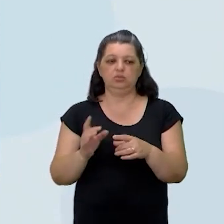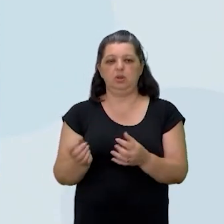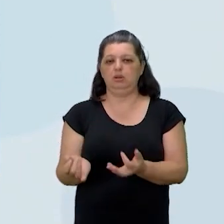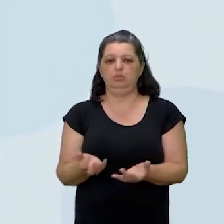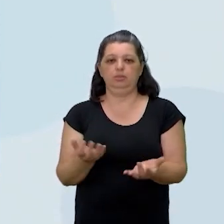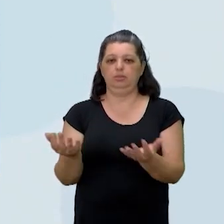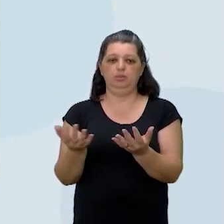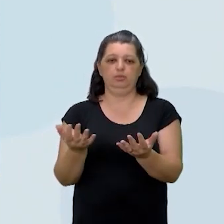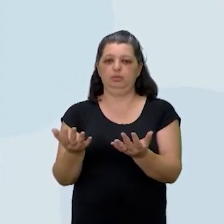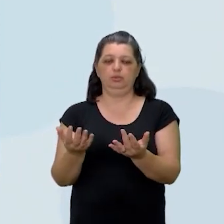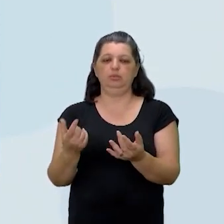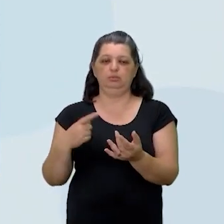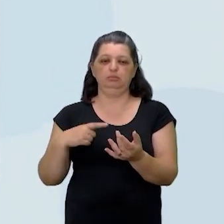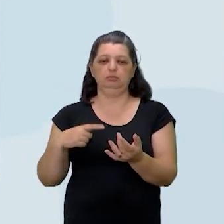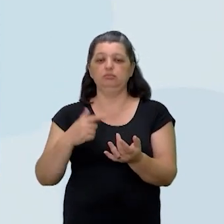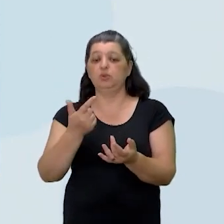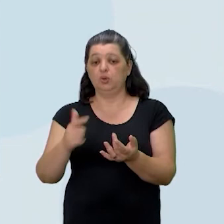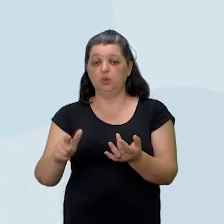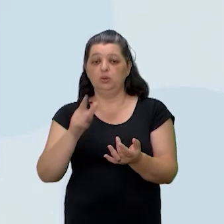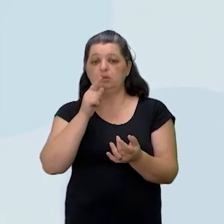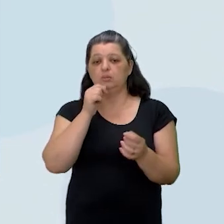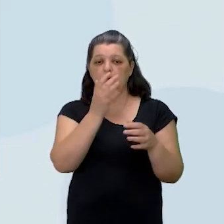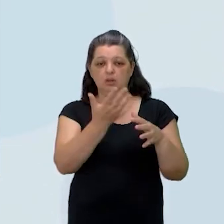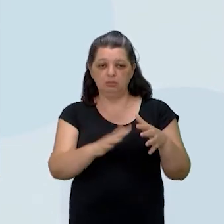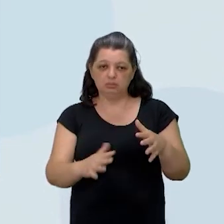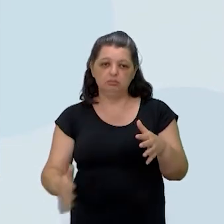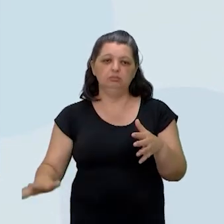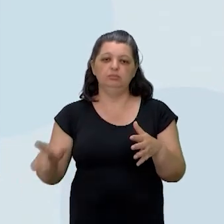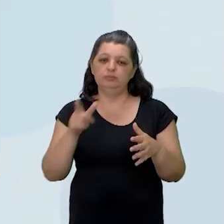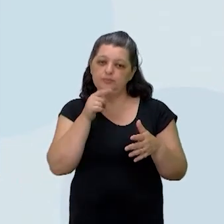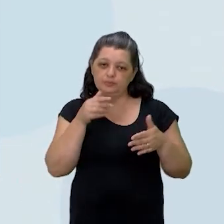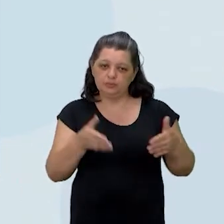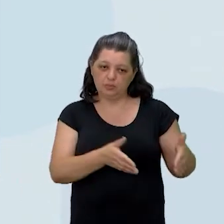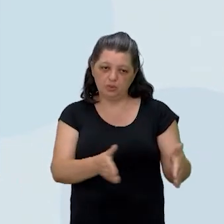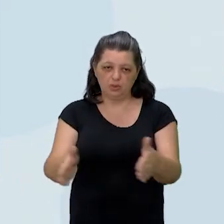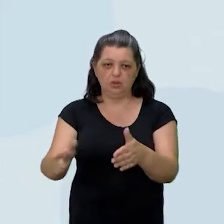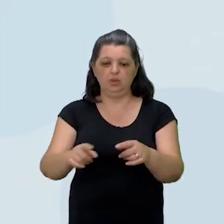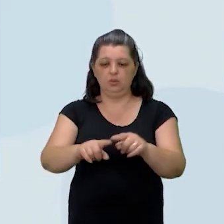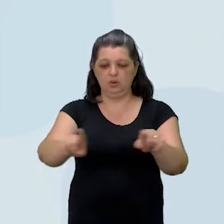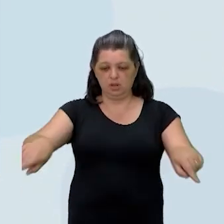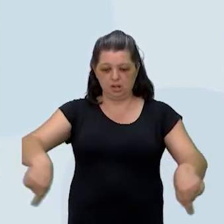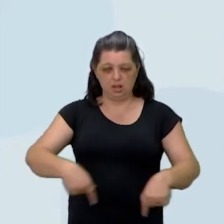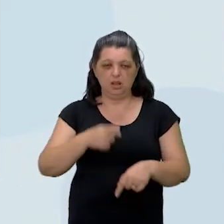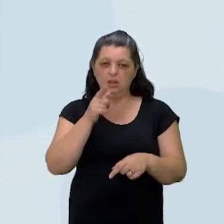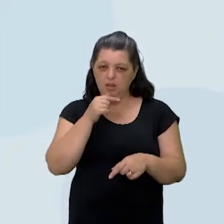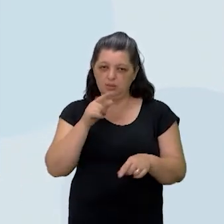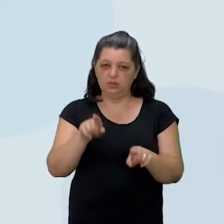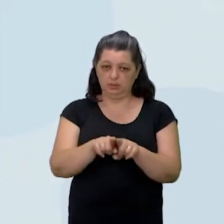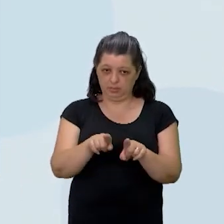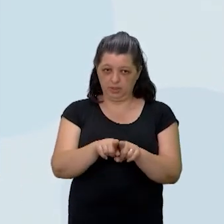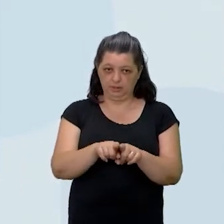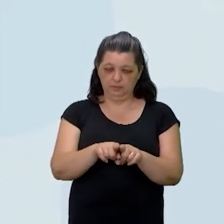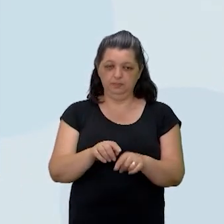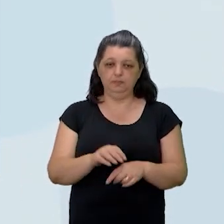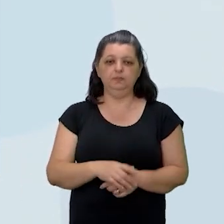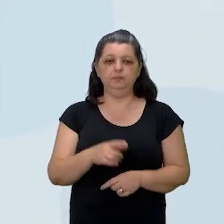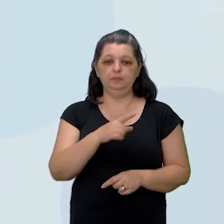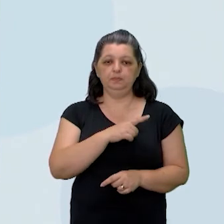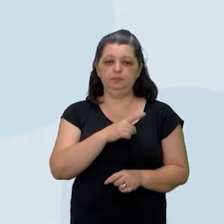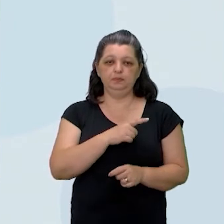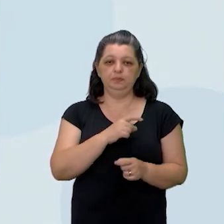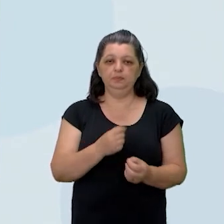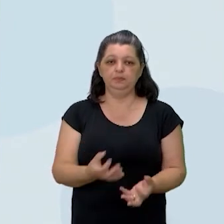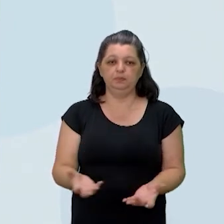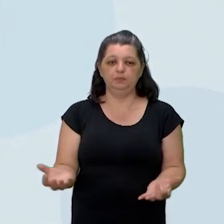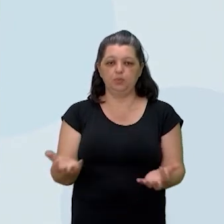água, que estão aqui, olha, nos oceanos ou nos rios, né, e lagos, aqui também, como a gente pode ver. Mas a gente tem a